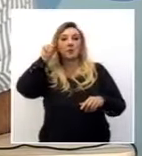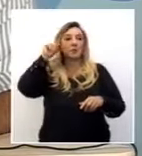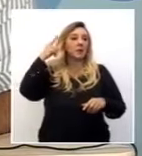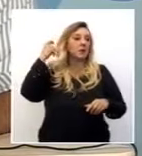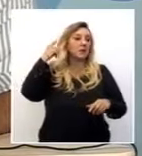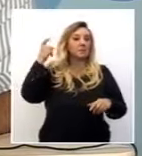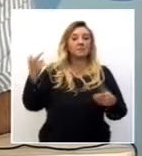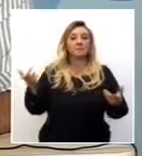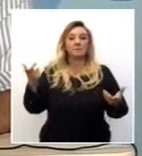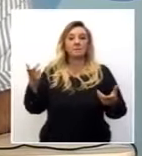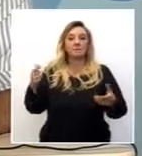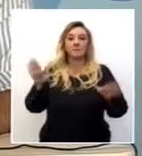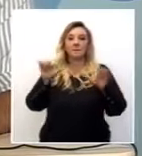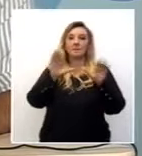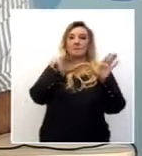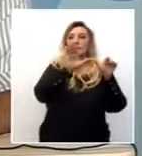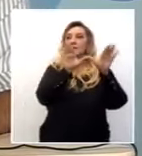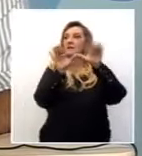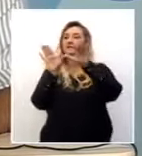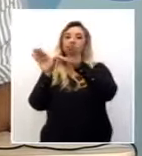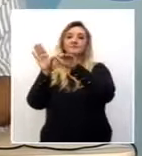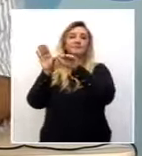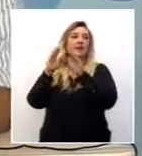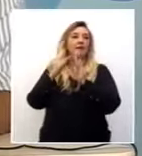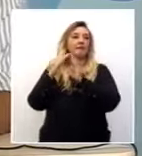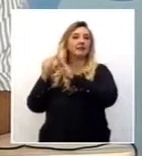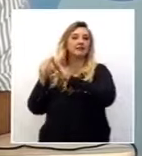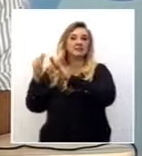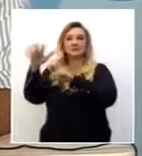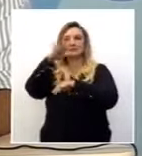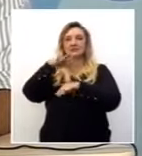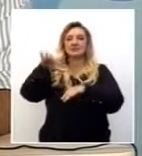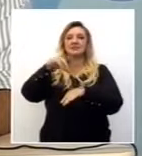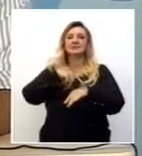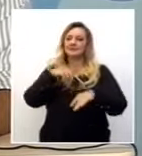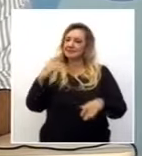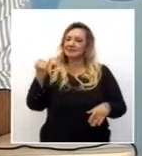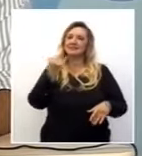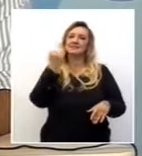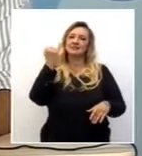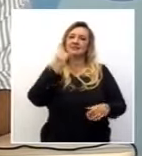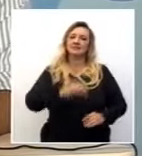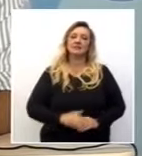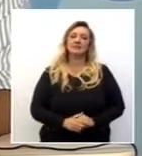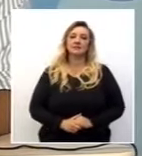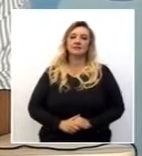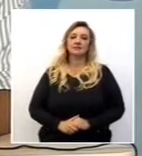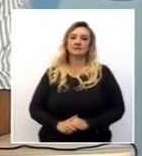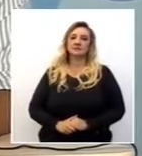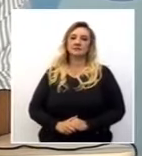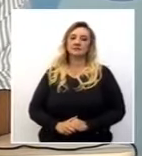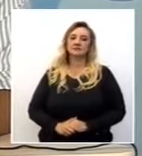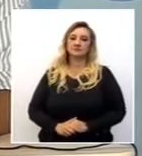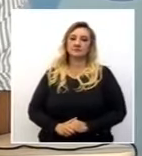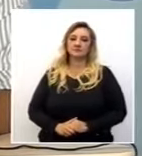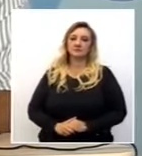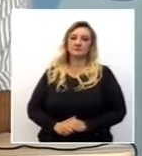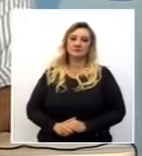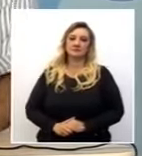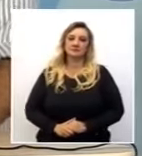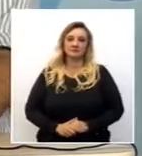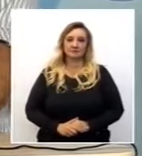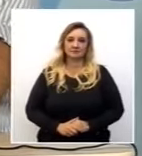registrar aves e pássaros que estão na vizinhança. Isso é muito rico, pessoal. Muito rico.